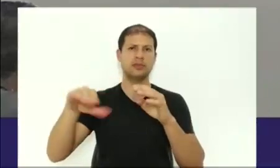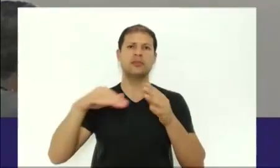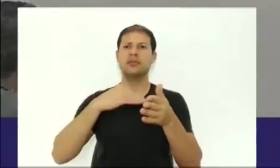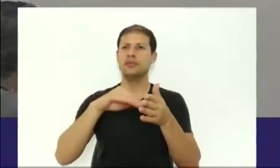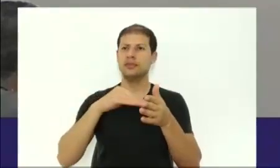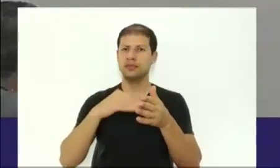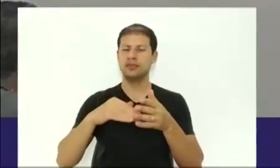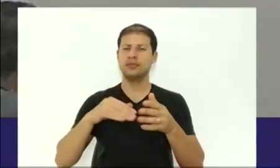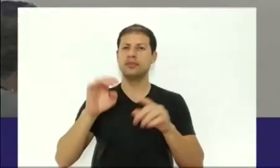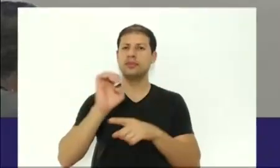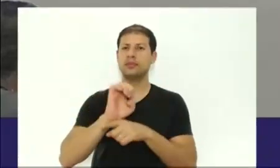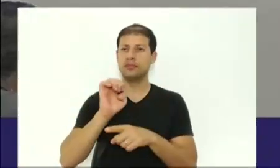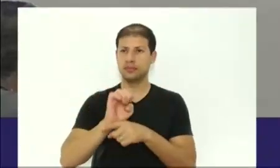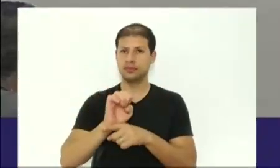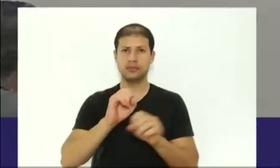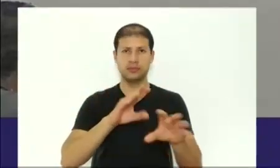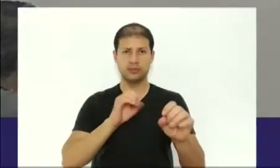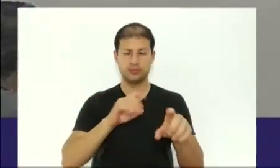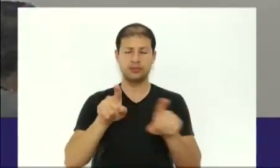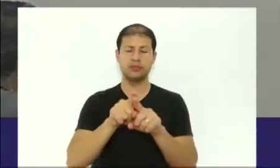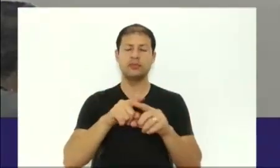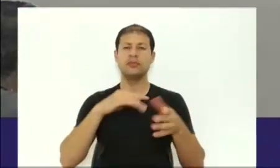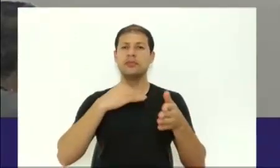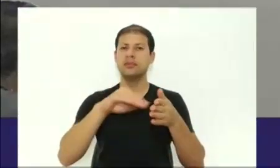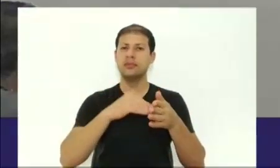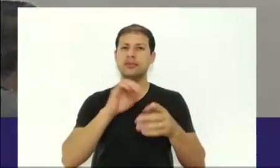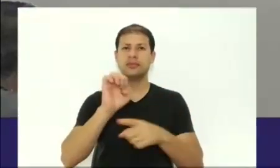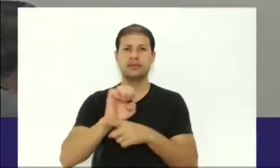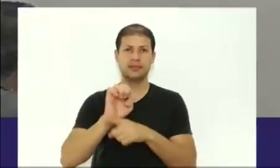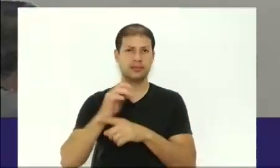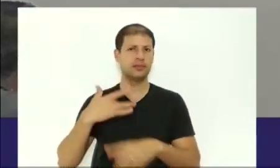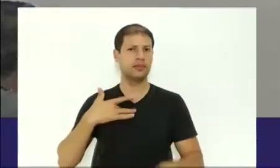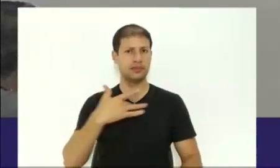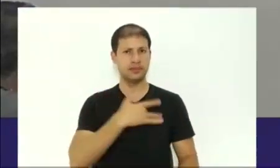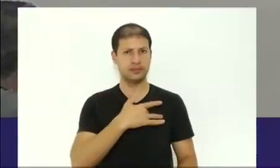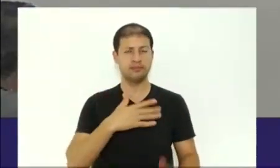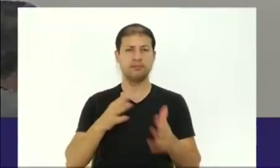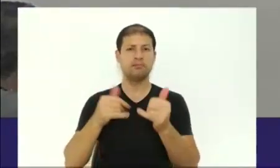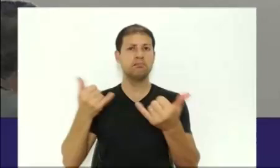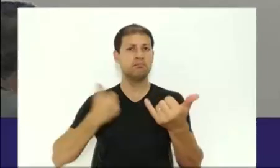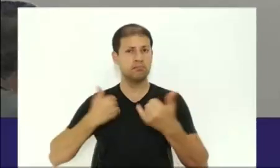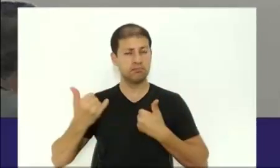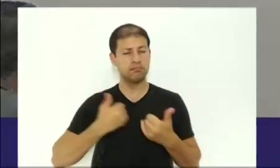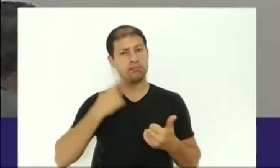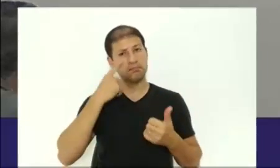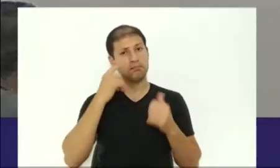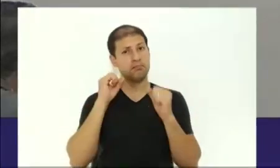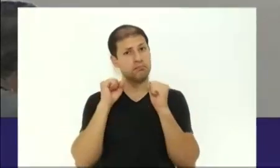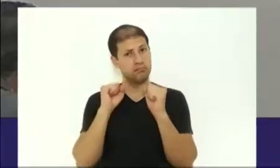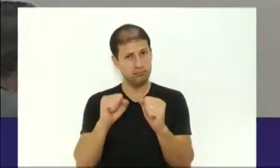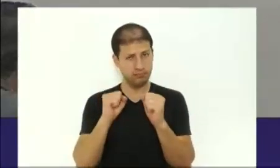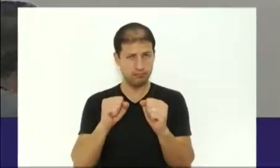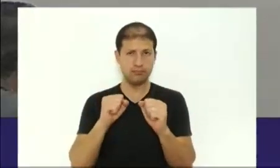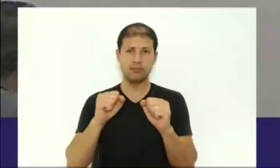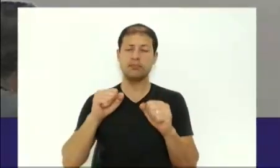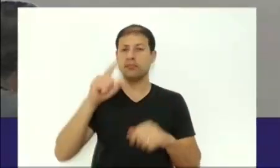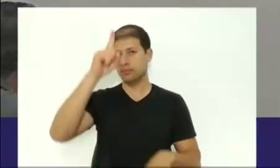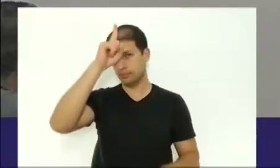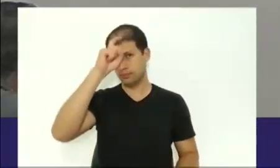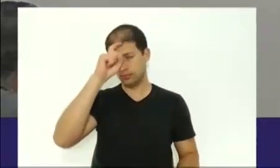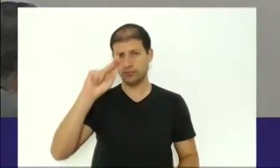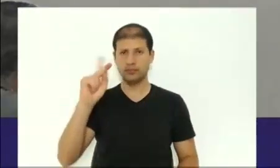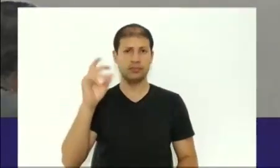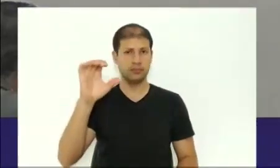e secretário estadual de Saúde, solicita-se informar quais são as possibilidades para que o Hospital das Clínicas de